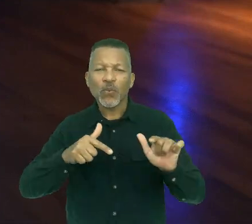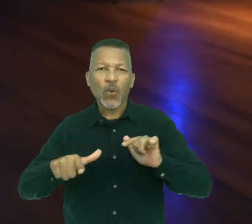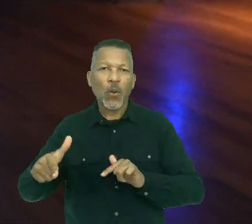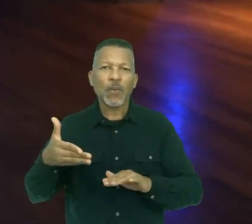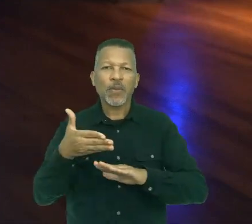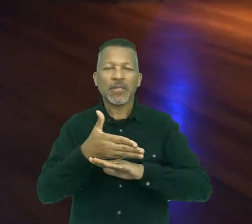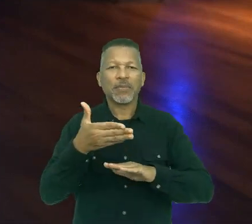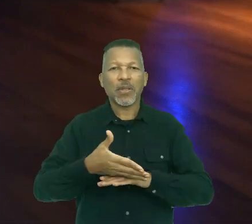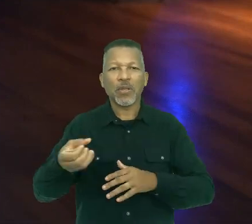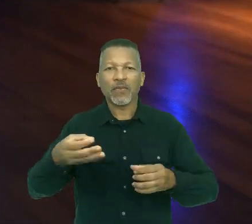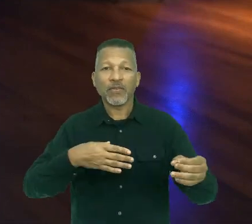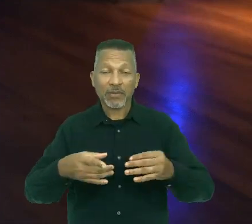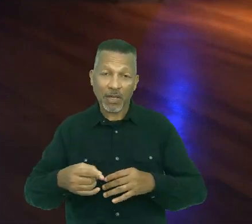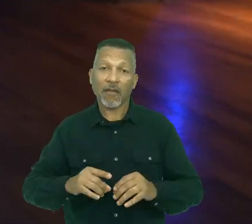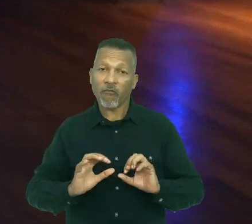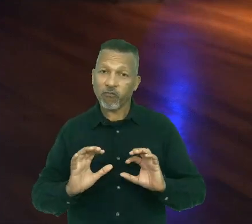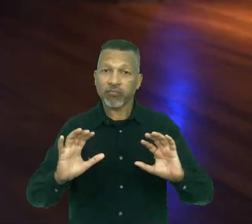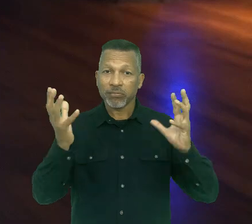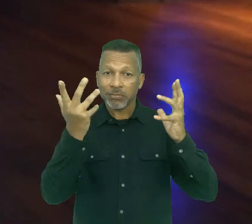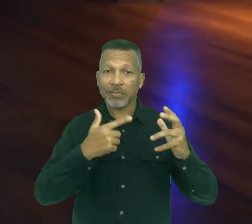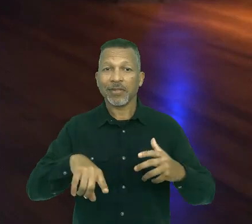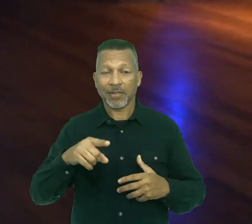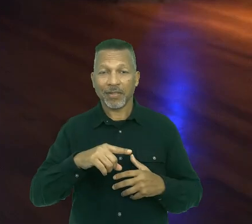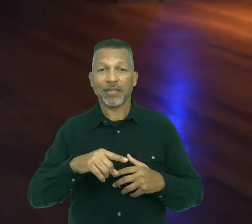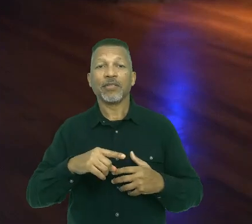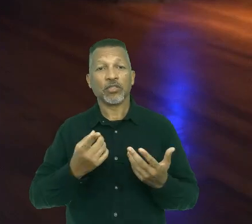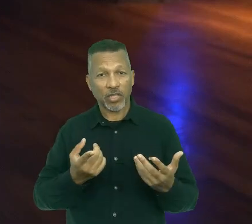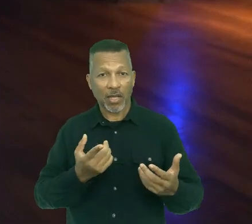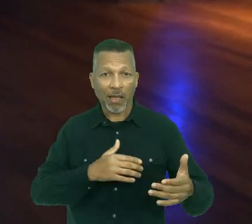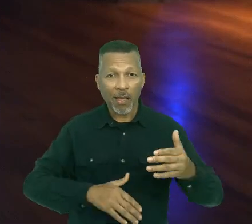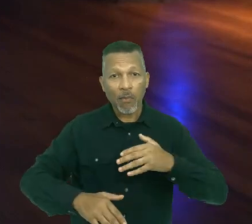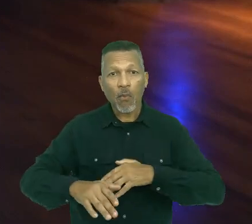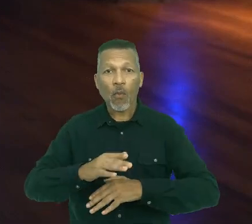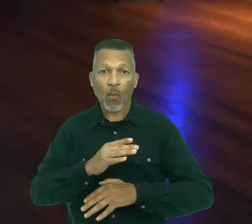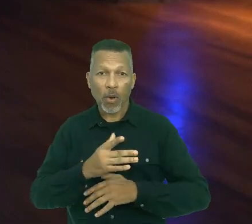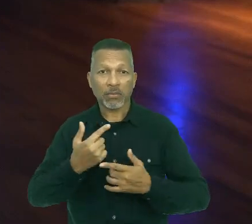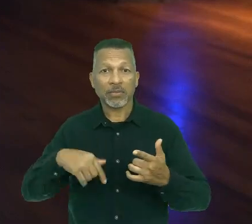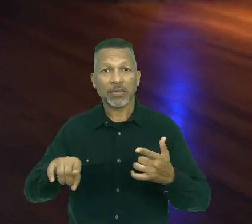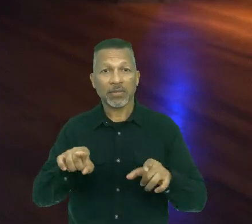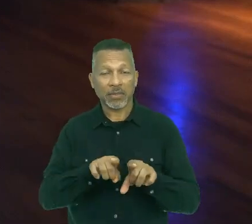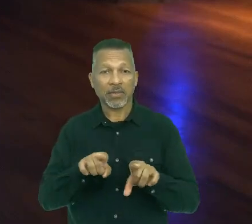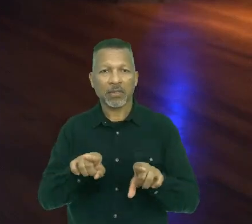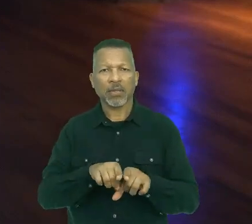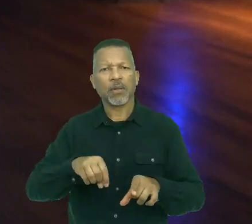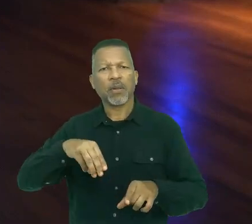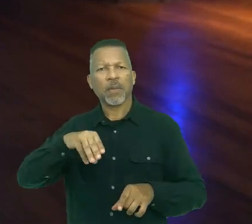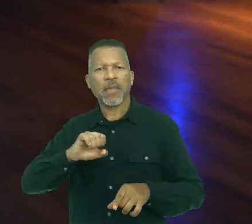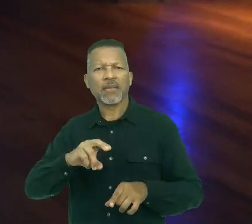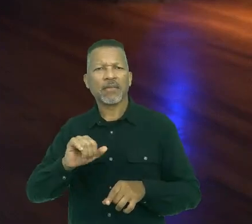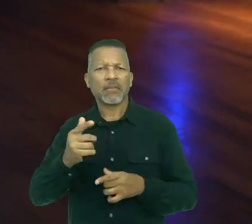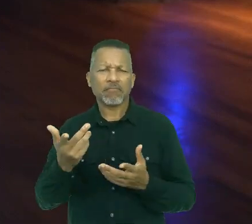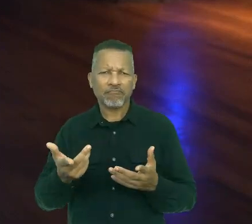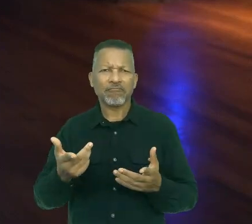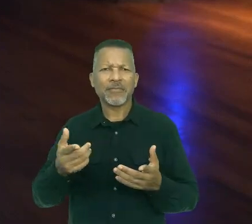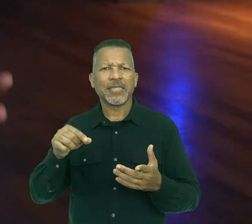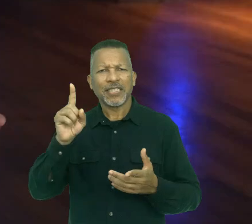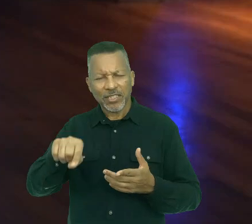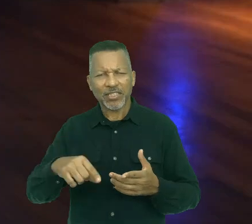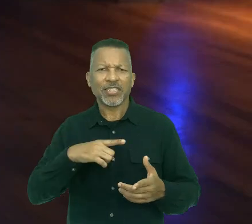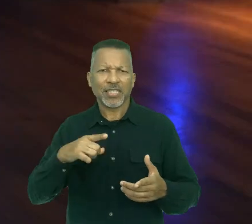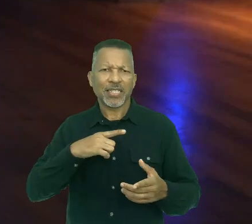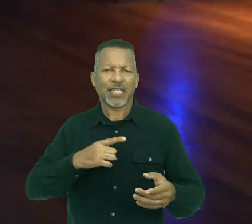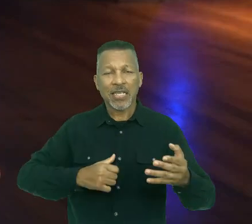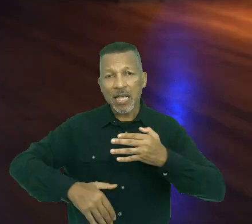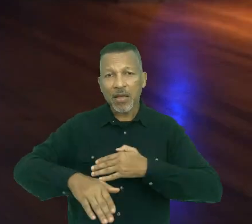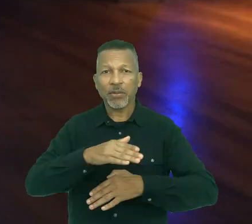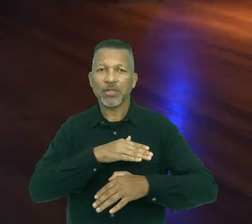no Festival da Viva. Eu lembro que tinha capoeira. Se não me engano, era até o Mestre Merrinho, não sei. Eu lembro que tinha capoeira, que